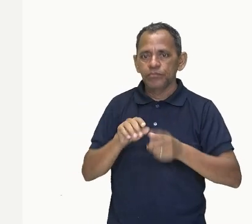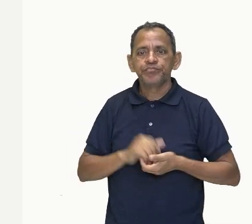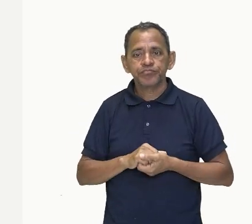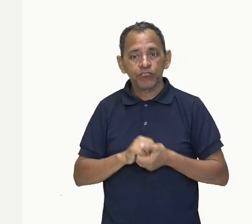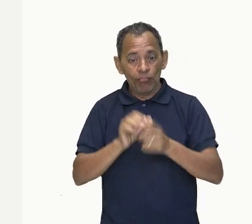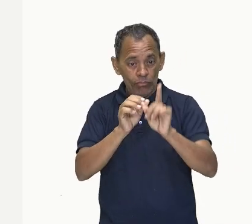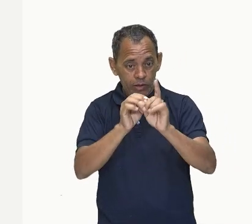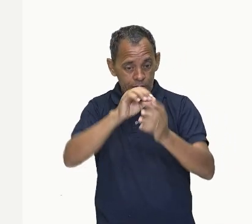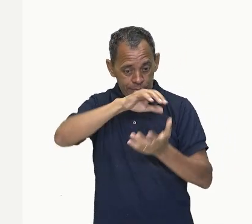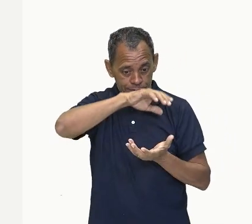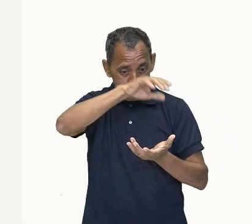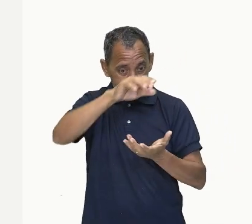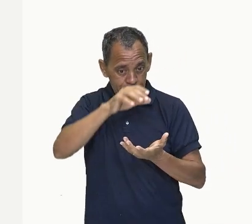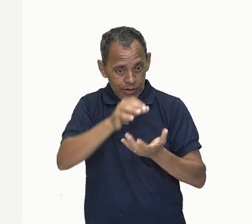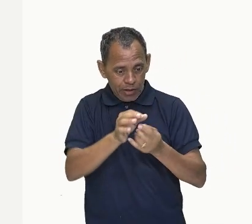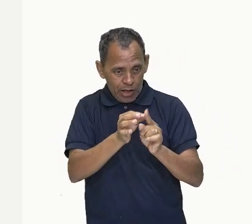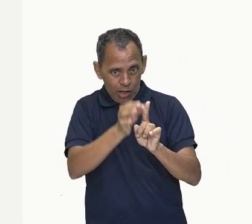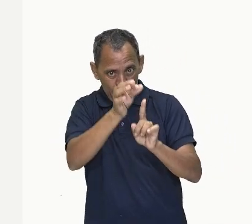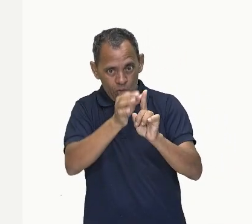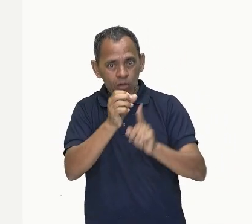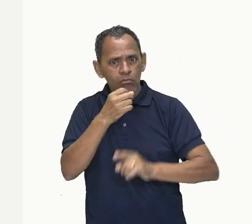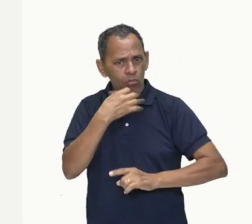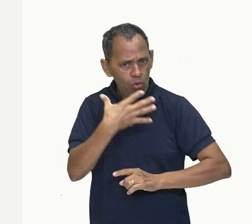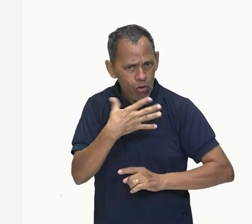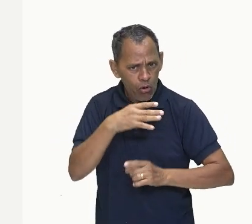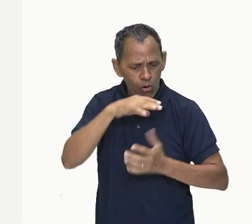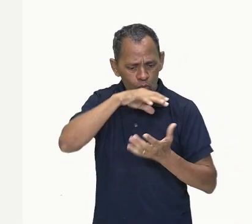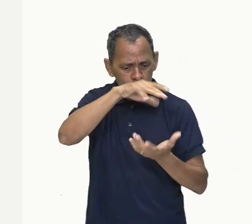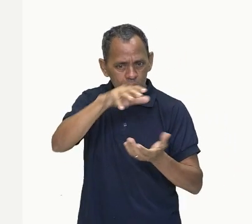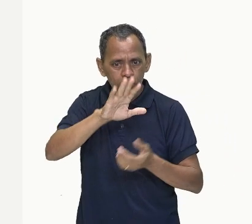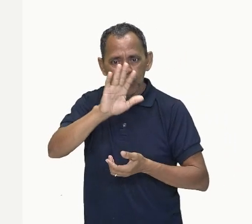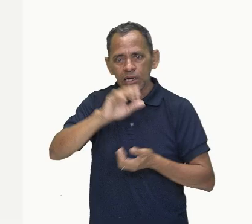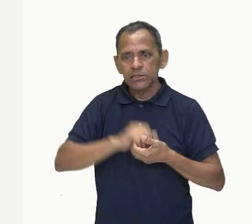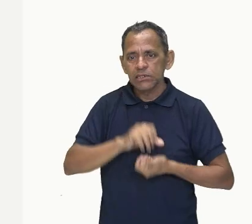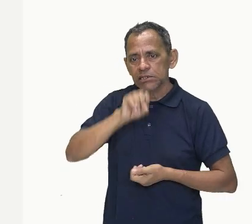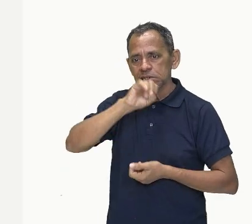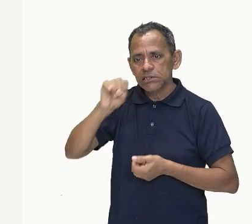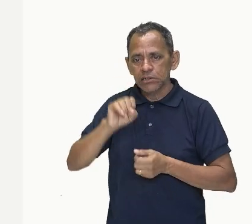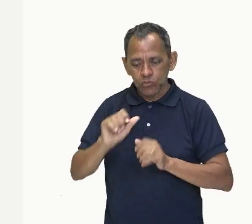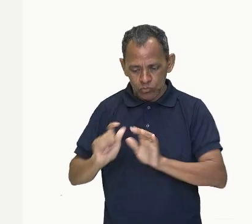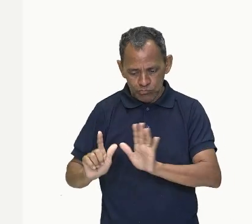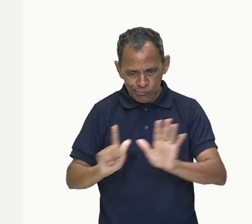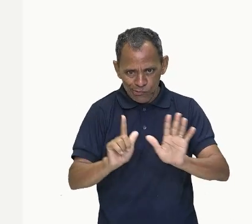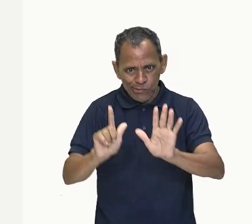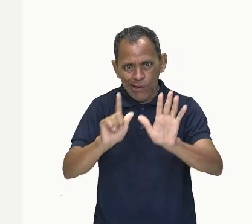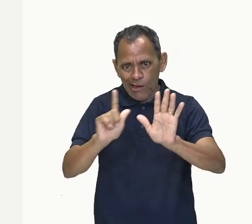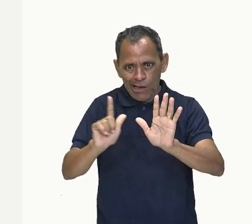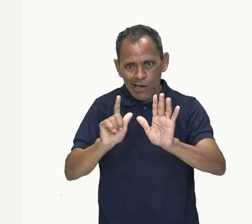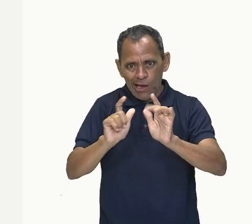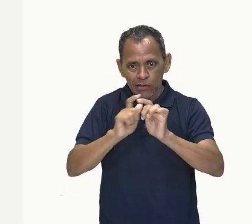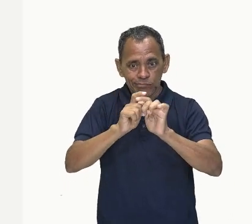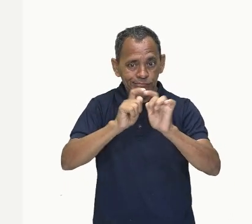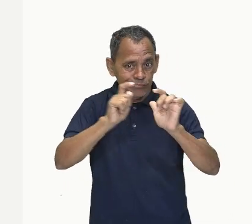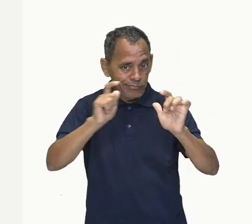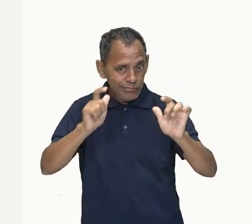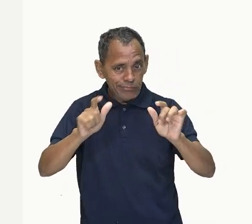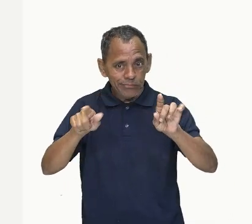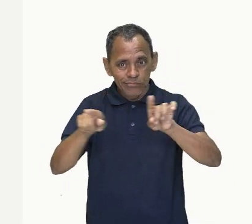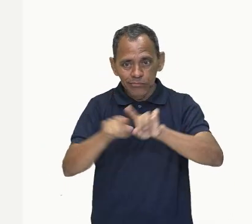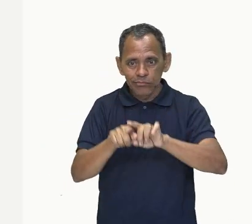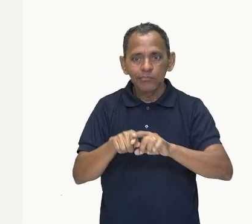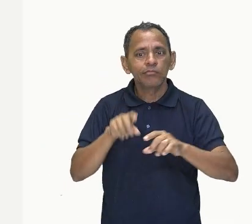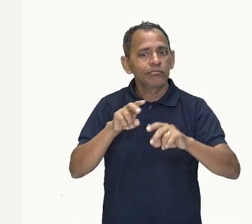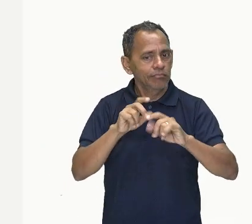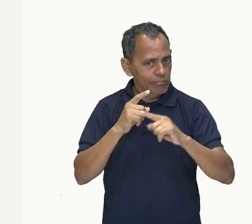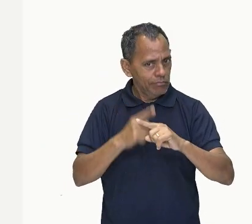nosso planeta. Qual o problema, professor? É quando a gente tem o aumento dos gases do efeito estufa, que pode levar ali ao